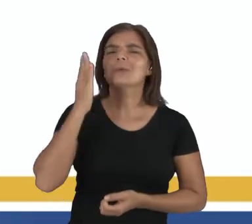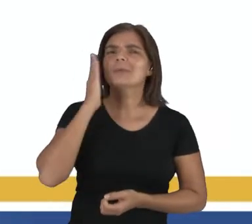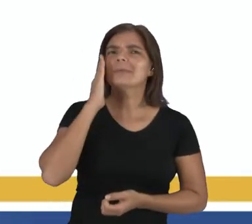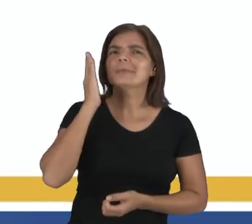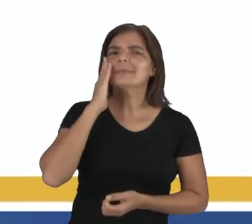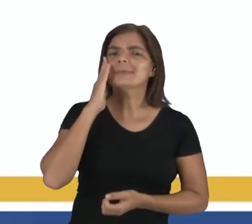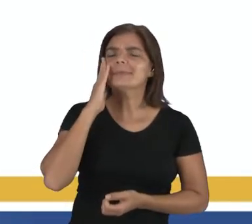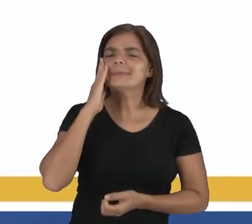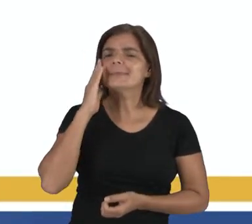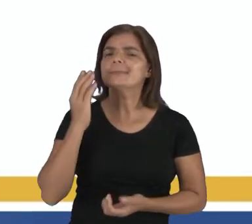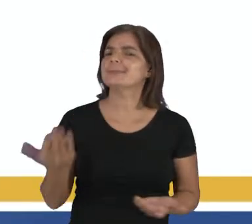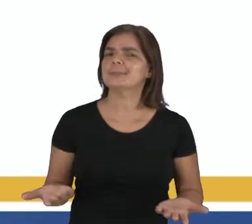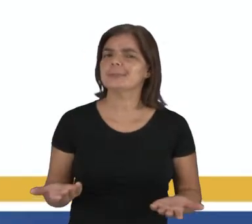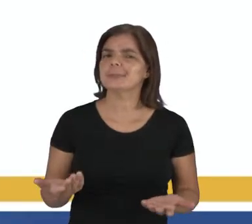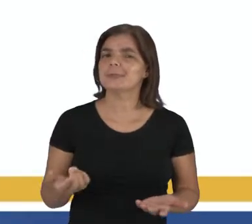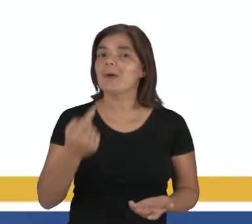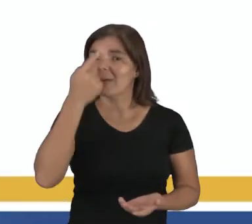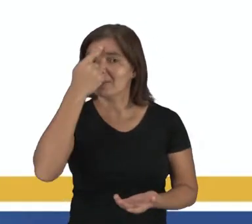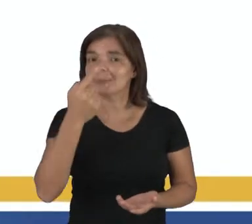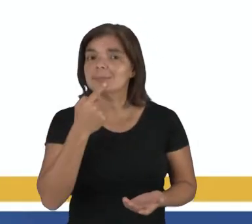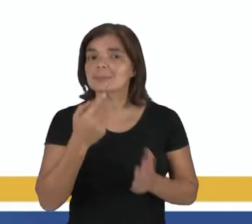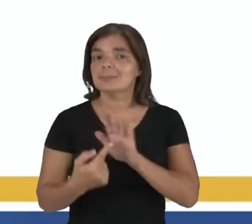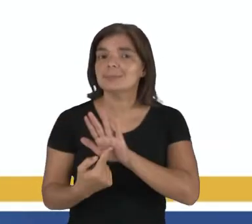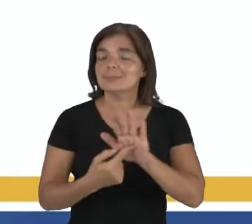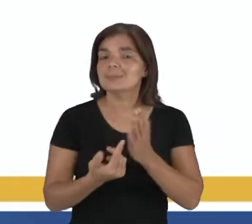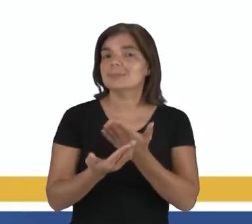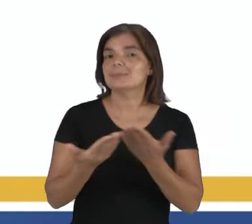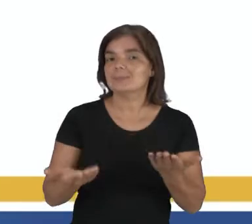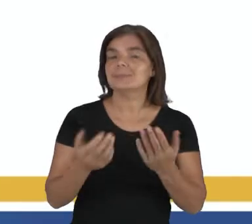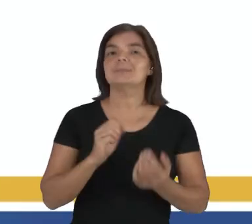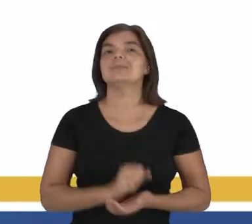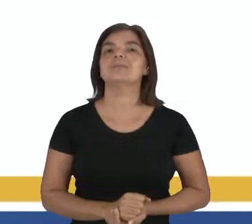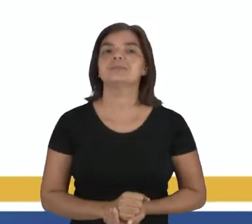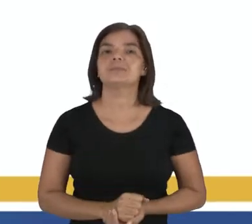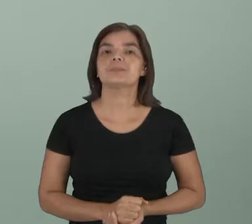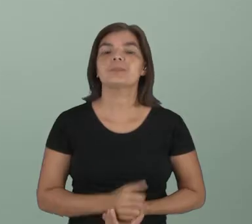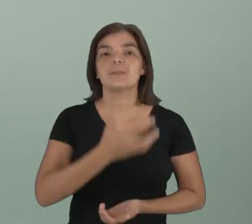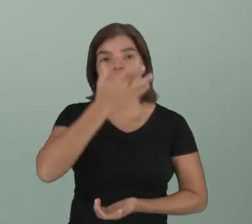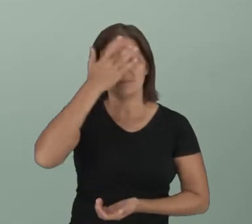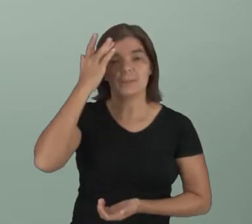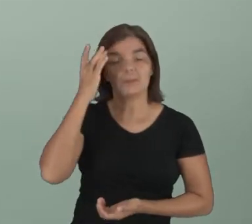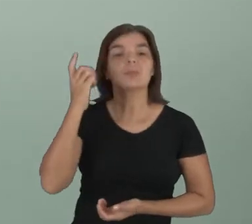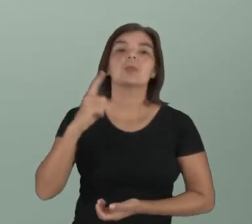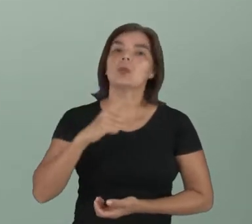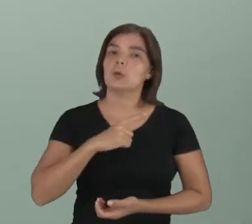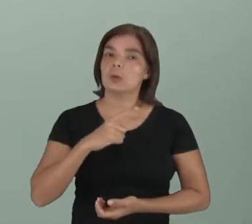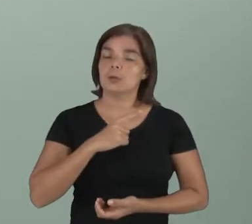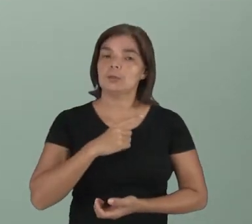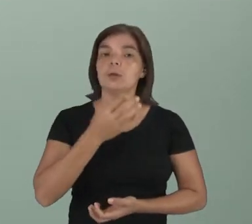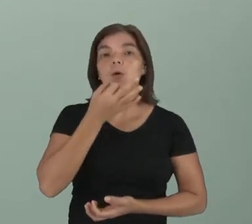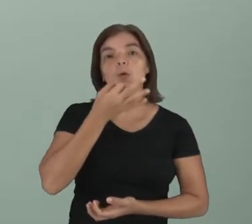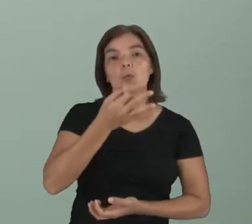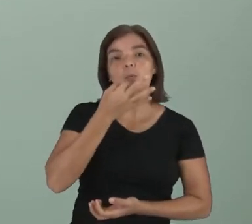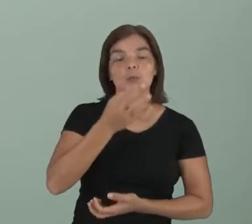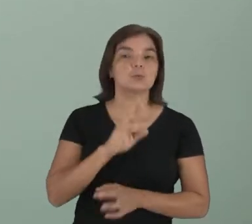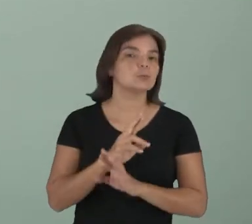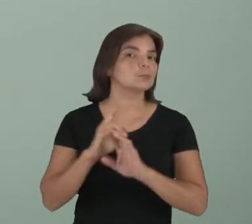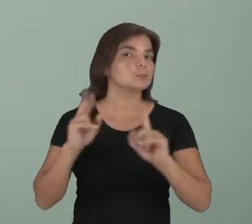podemos entender a partir dessa imagem é justamente isso, que as pessoas têm pontos de